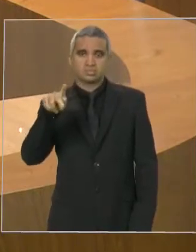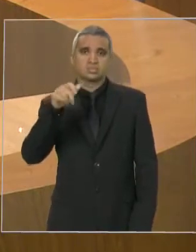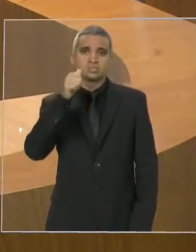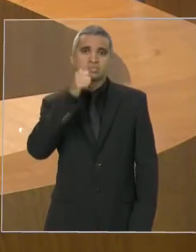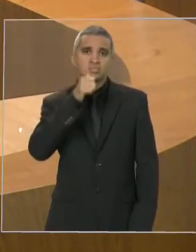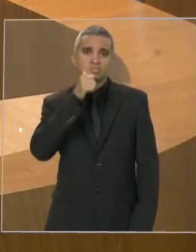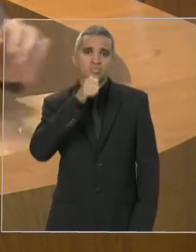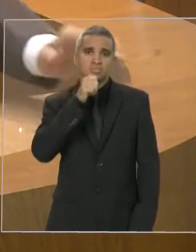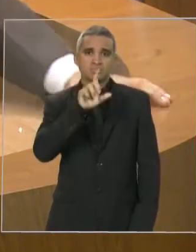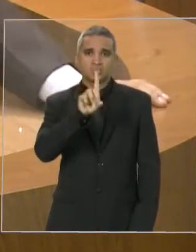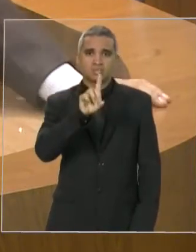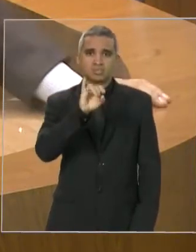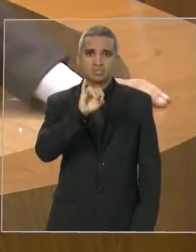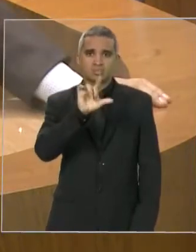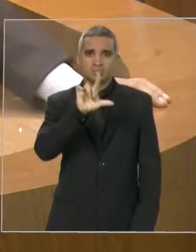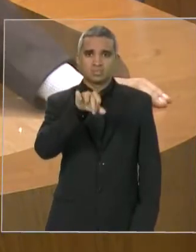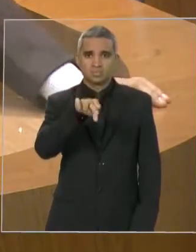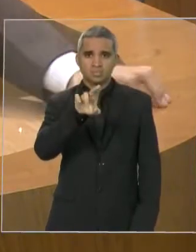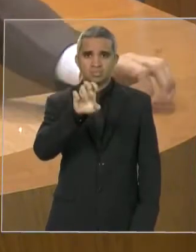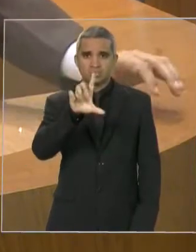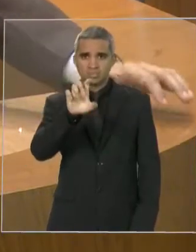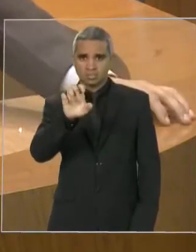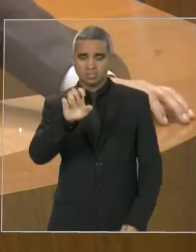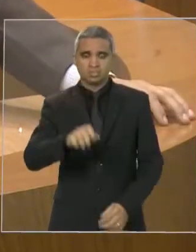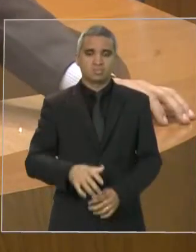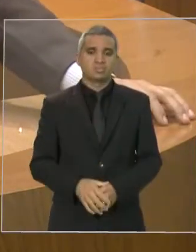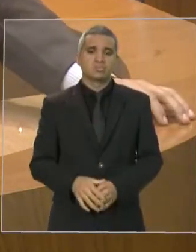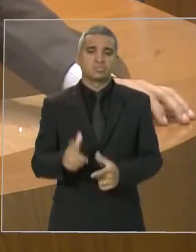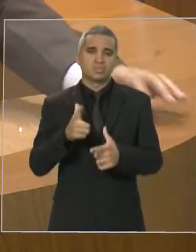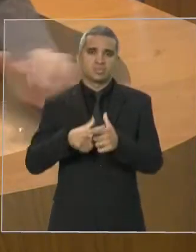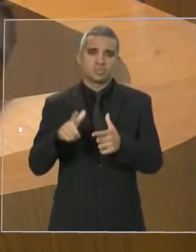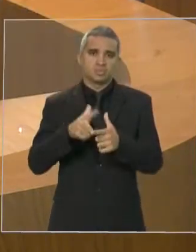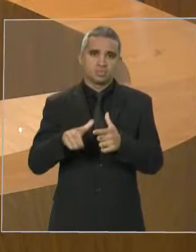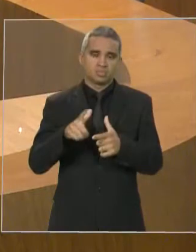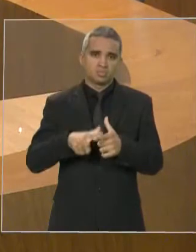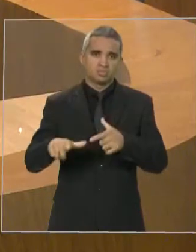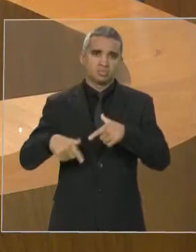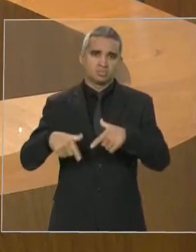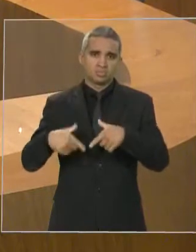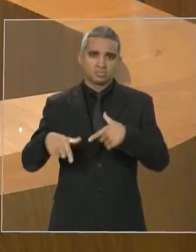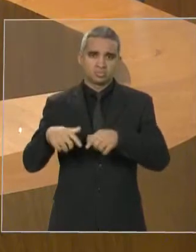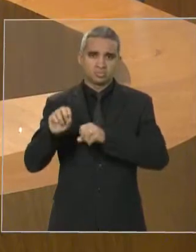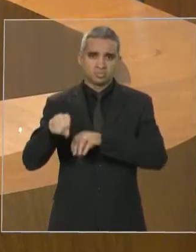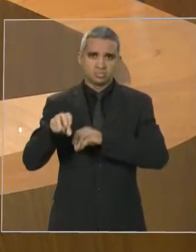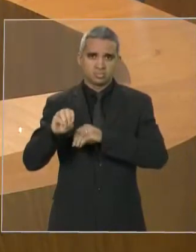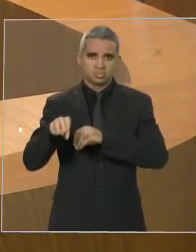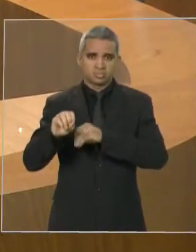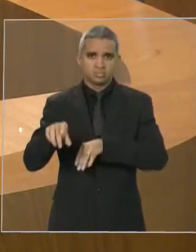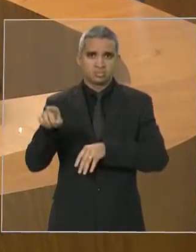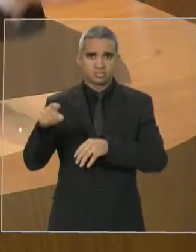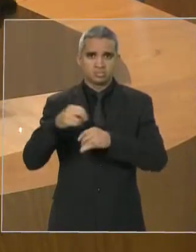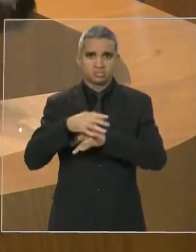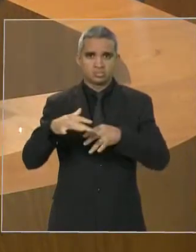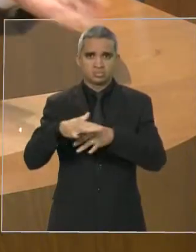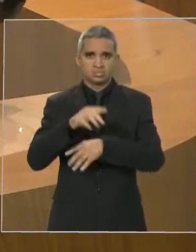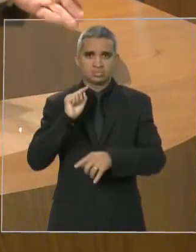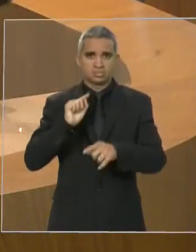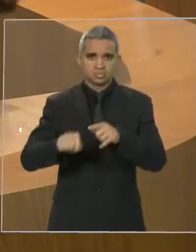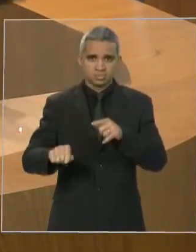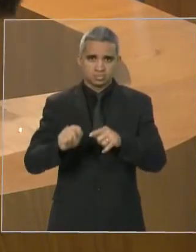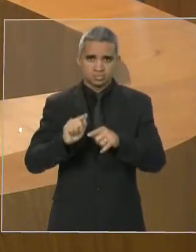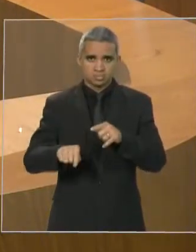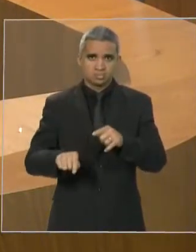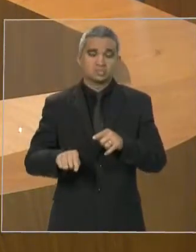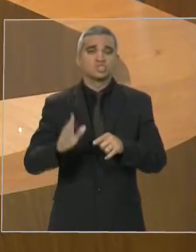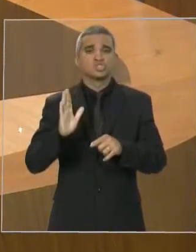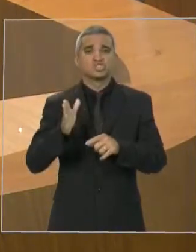Essa situação dos trabalhadores da educação na cidade de Pinheiro, senhor presidente, já vem se arrastando